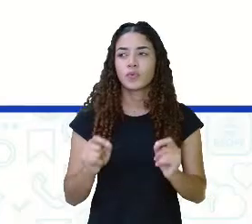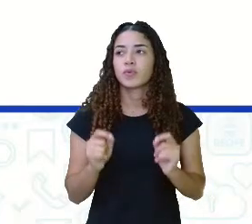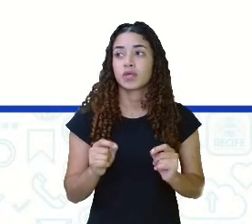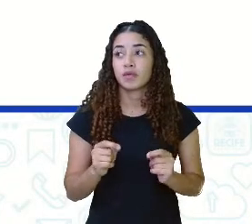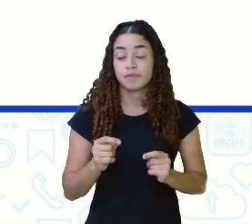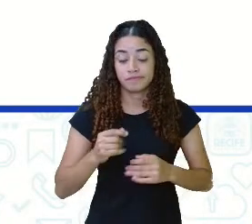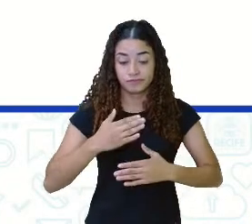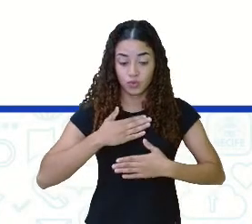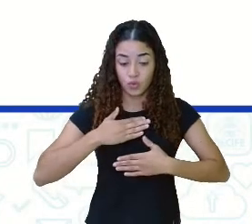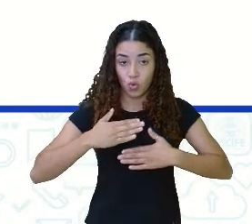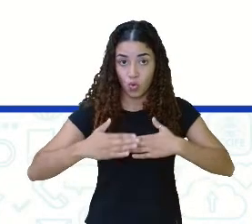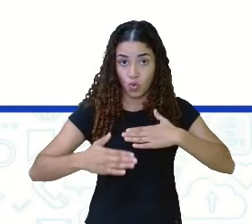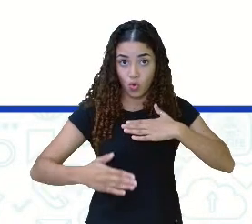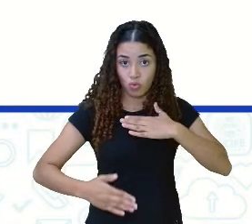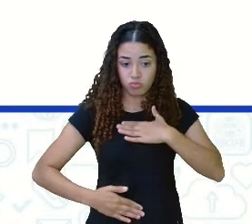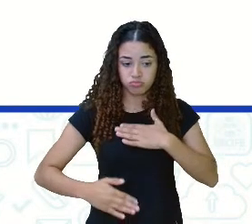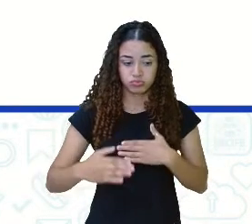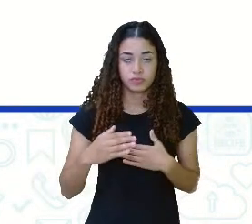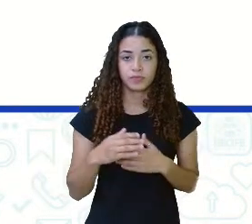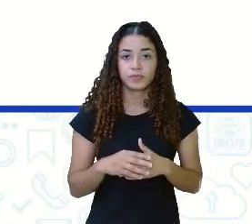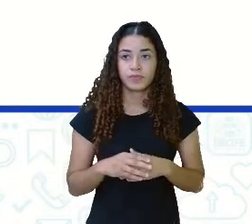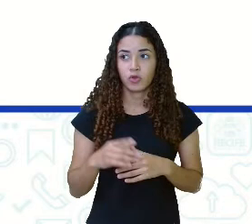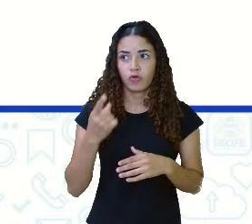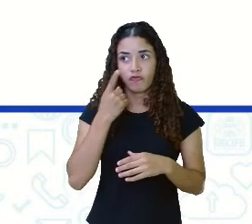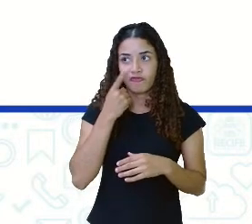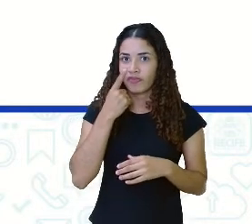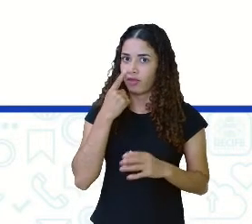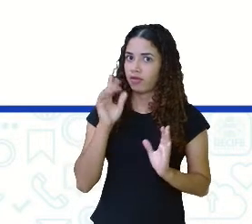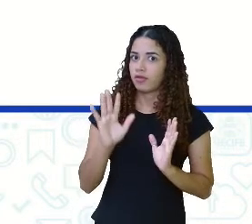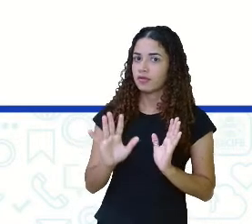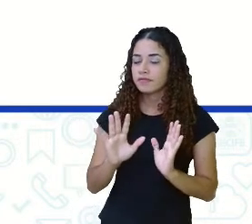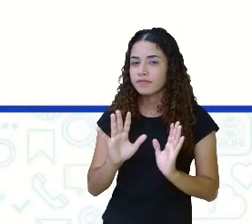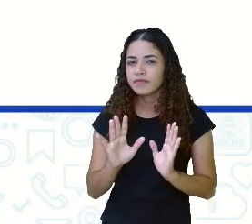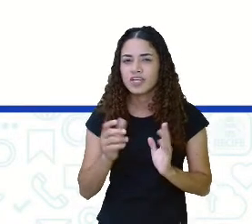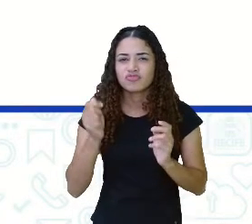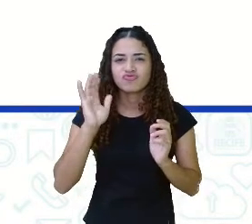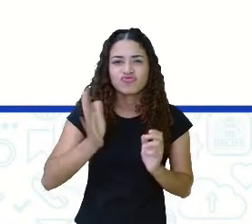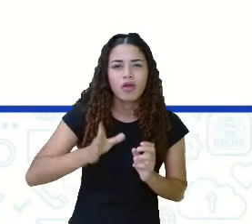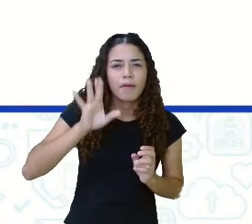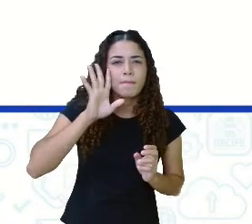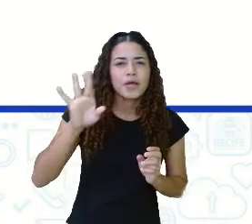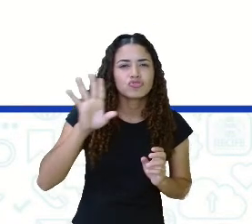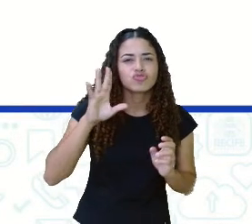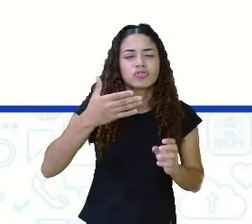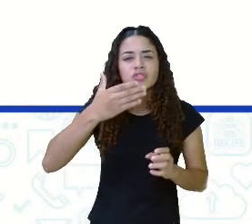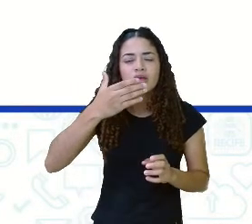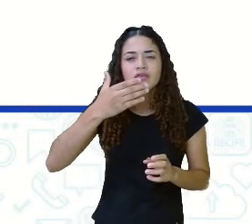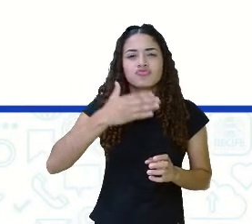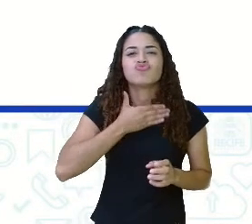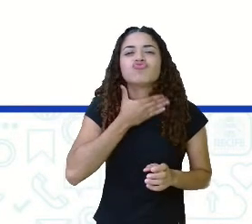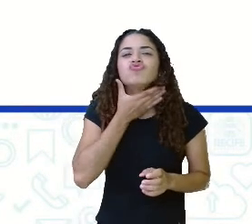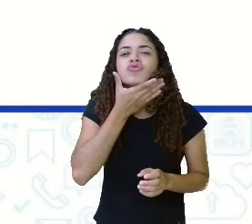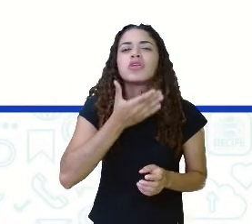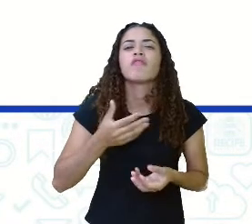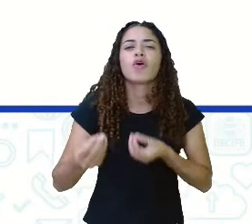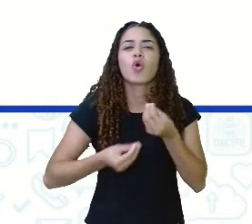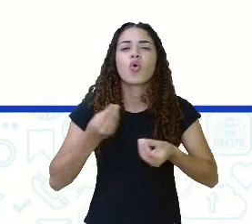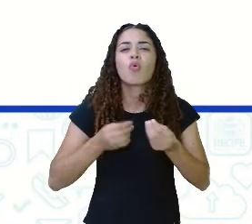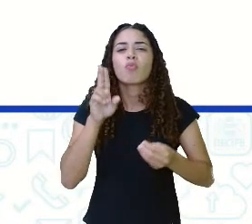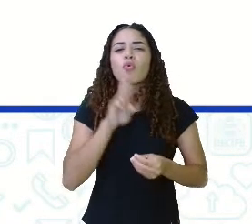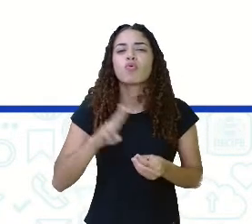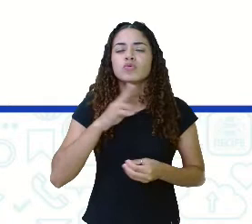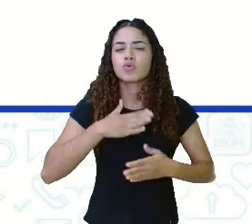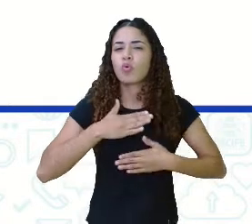do corpo, presta bem atenção, tá, gente? Dá uma olhadinha nessa girafa, já imagina como ela utiliza o corpo dela lá na